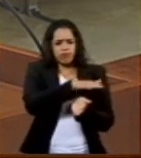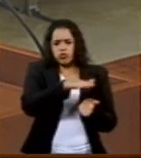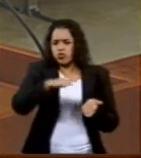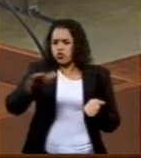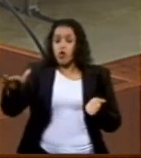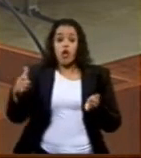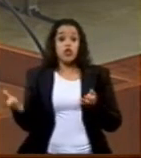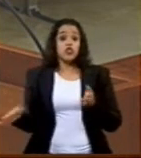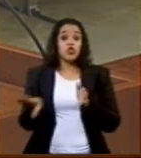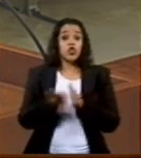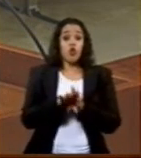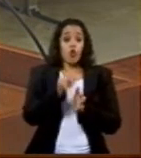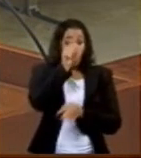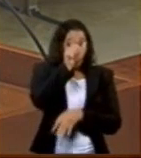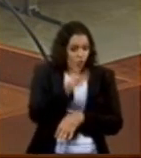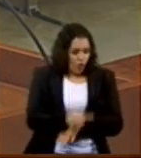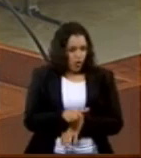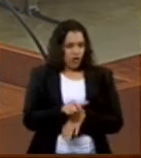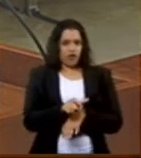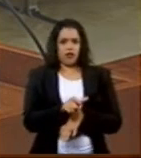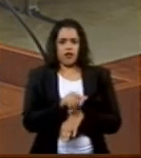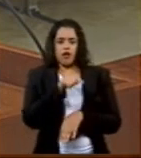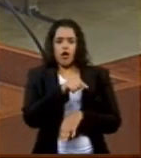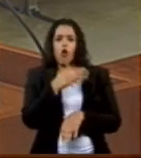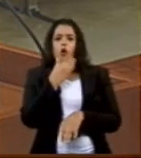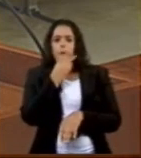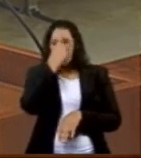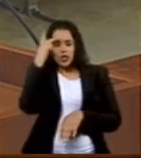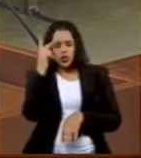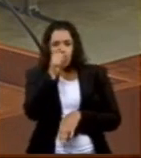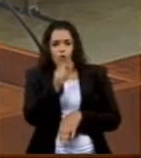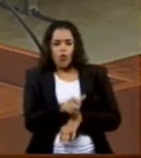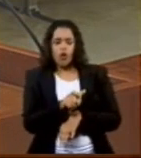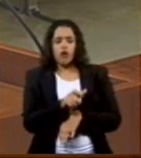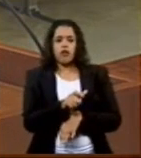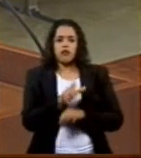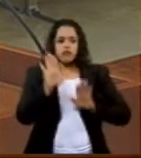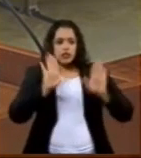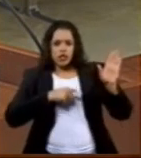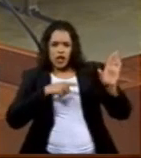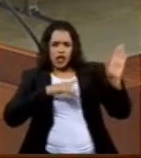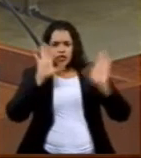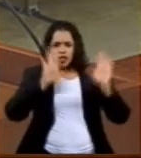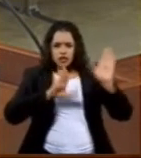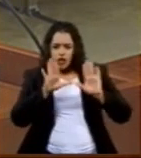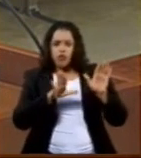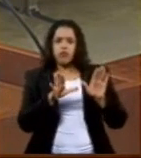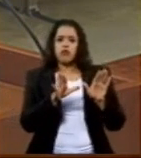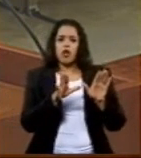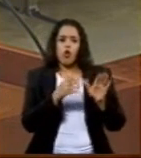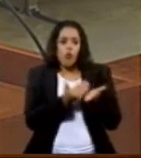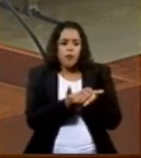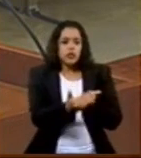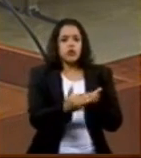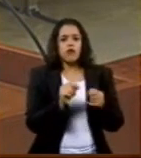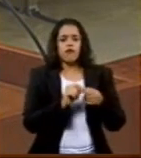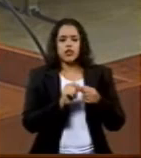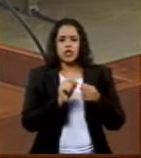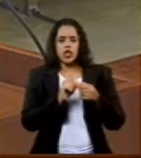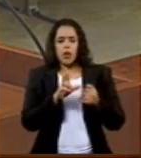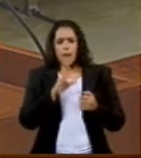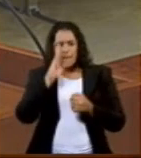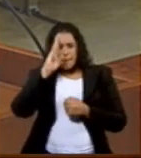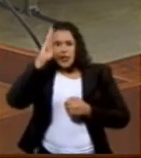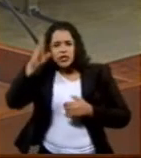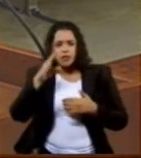veio a figura do operador portuário privado, que por meio de licitação passou a exercer as atividades portuárias fim. Portanto,